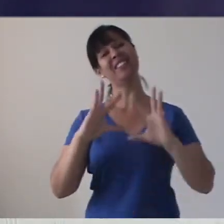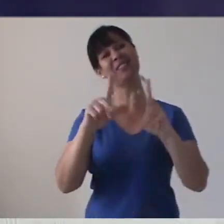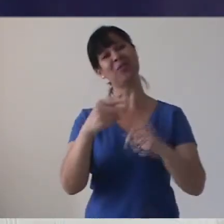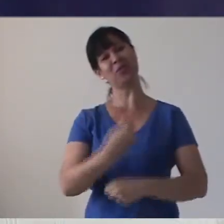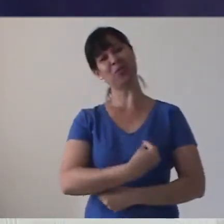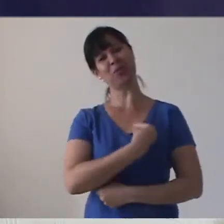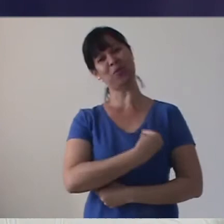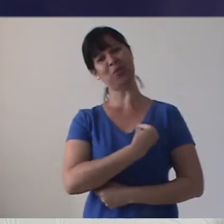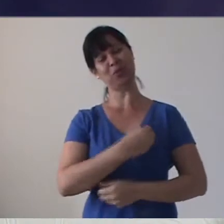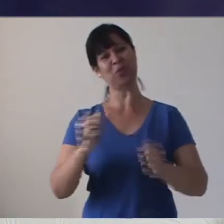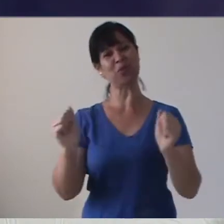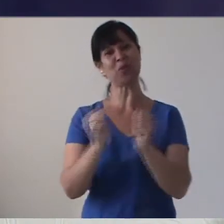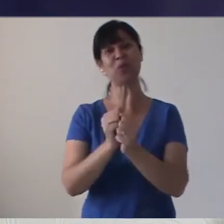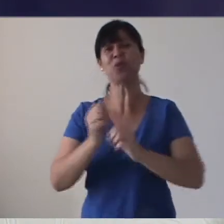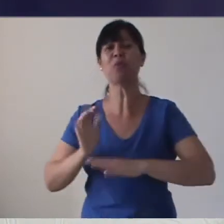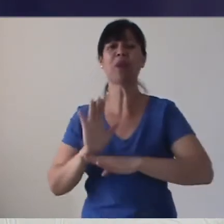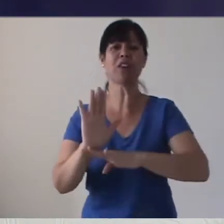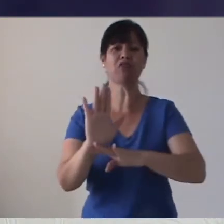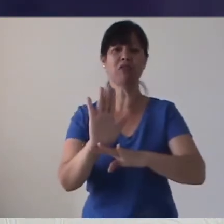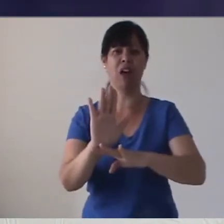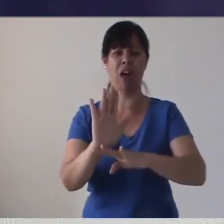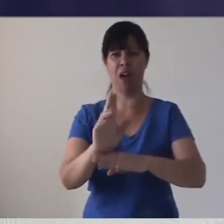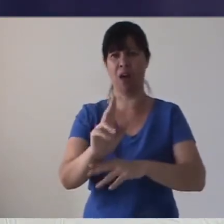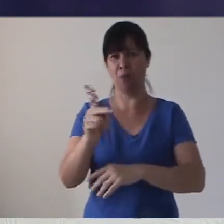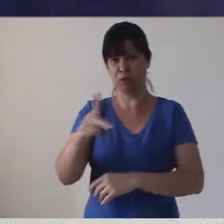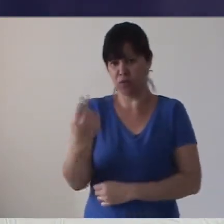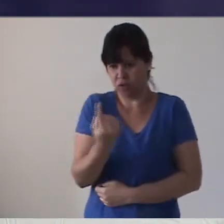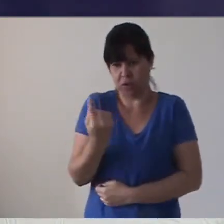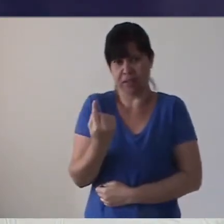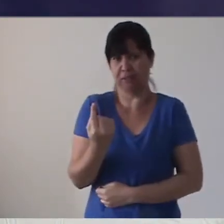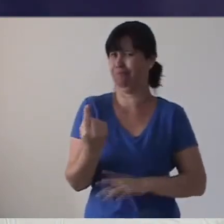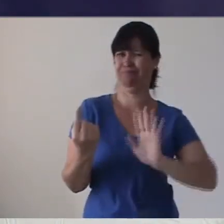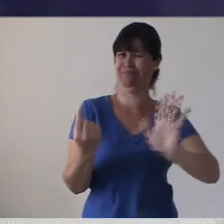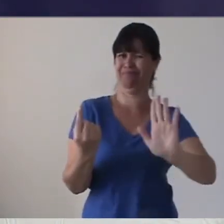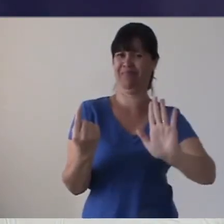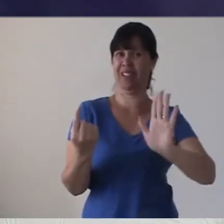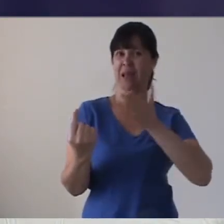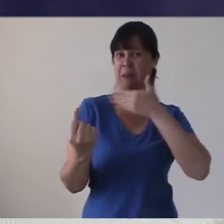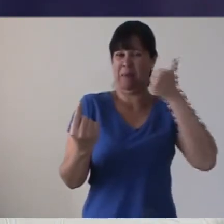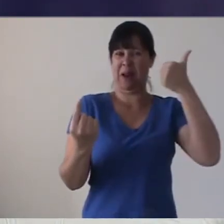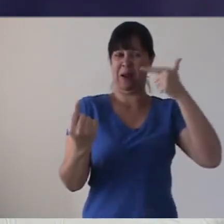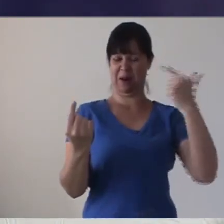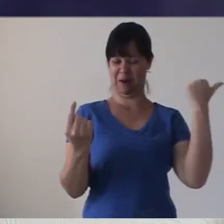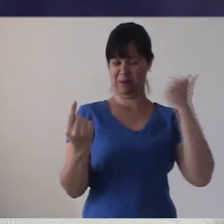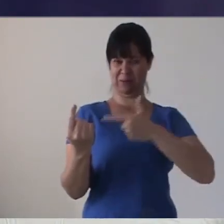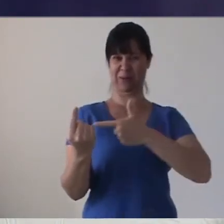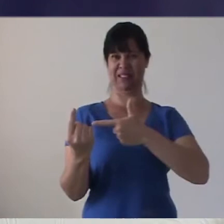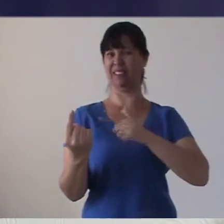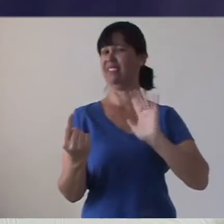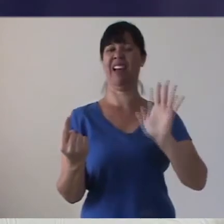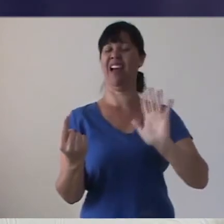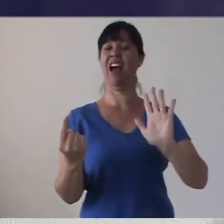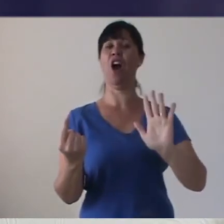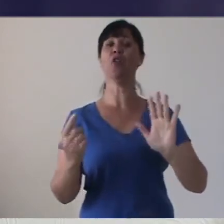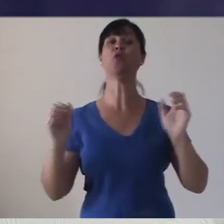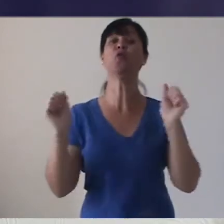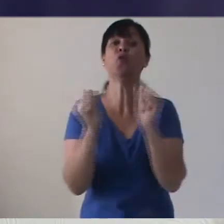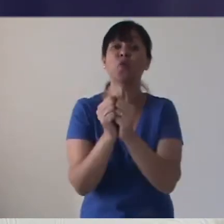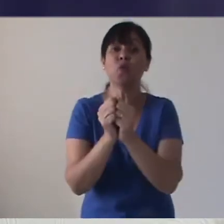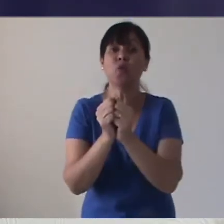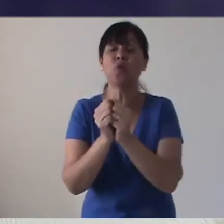todos aqui para ajudar, né? Ninguém está sozinho, tá? Ninguém aqui é melhor que o outro